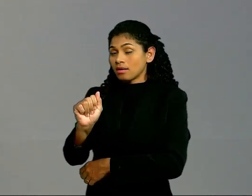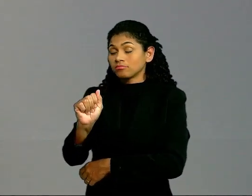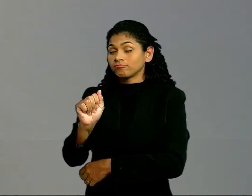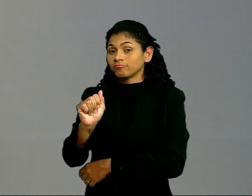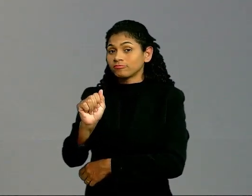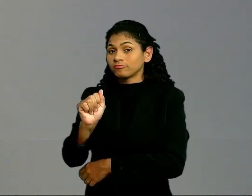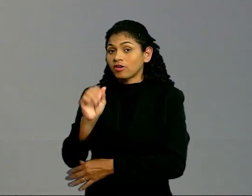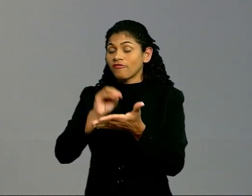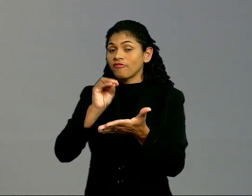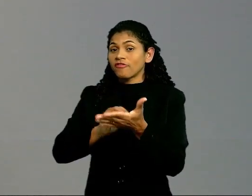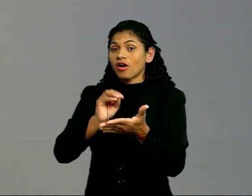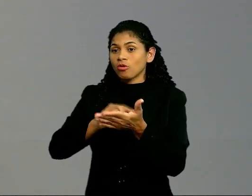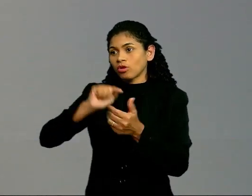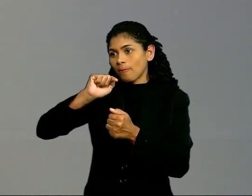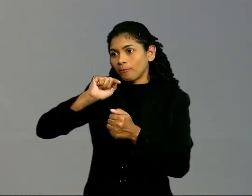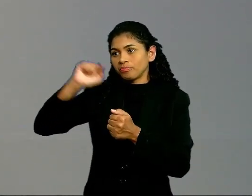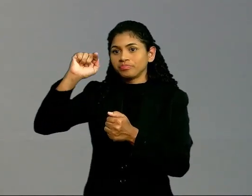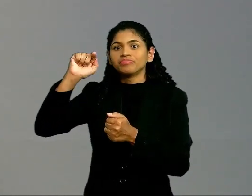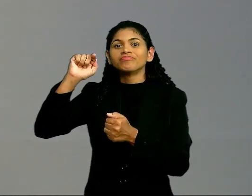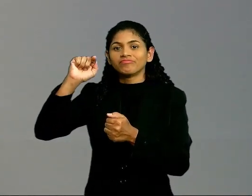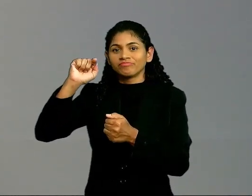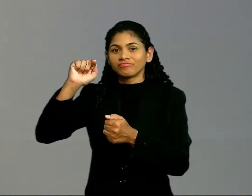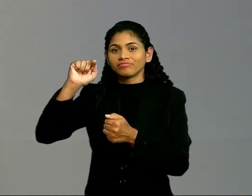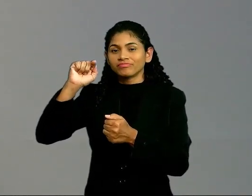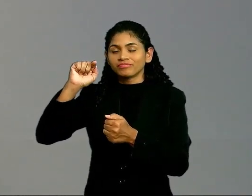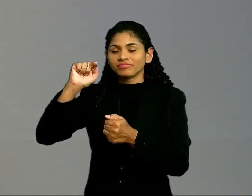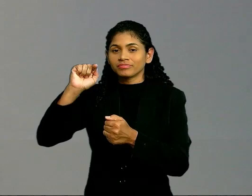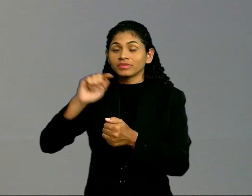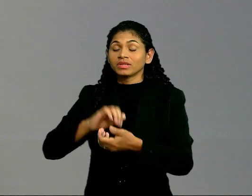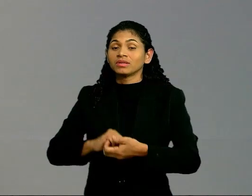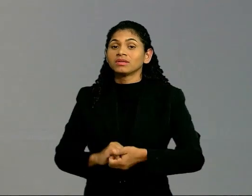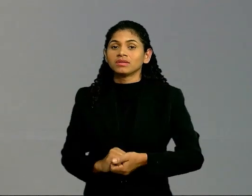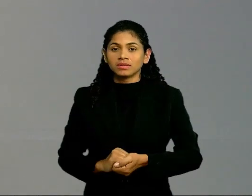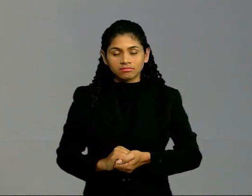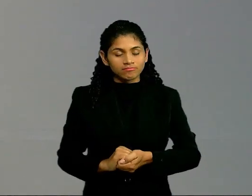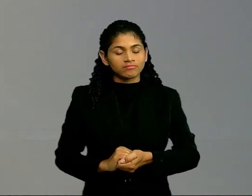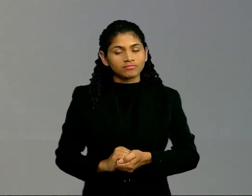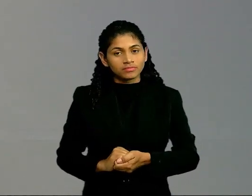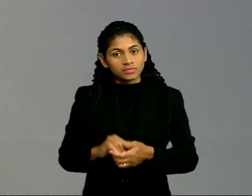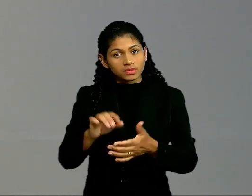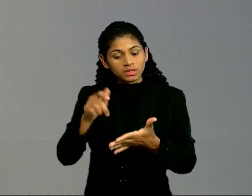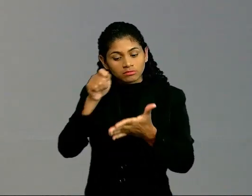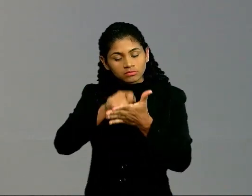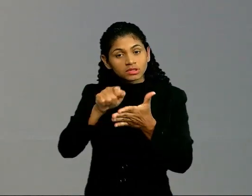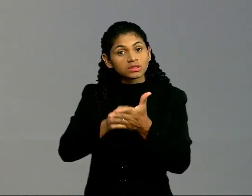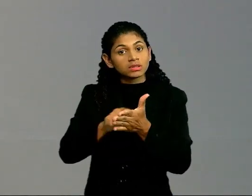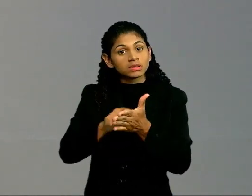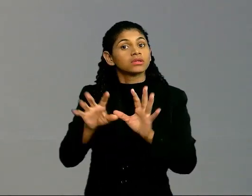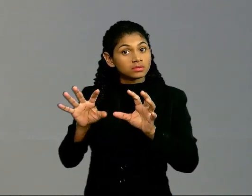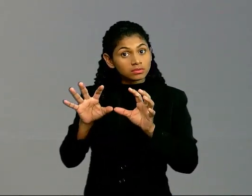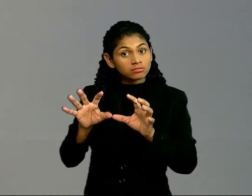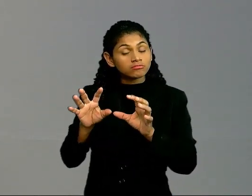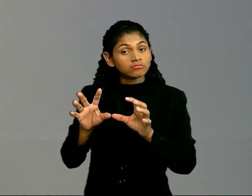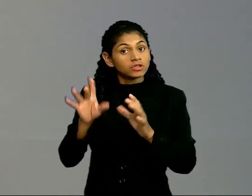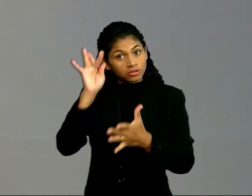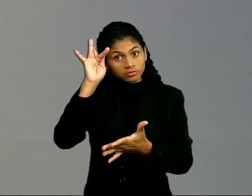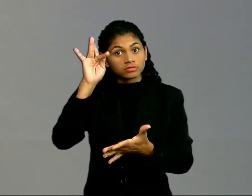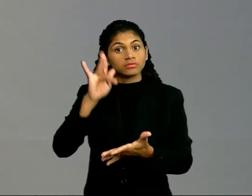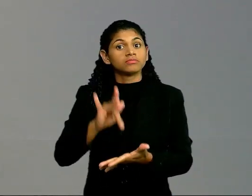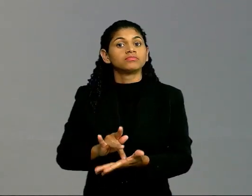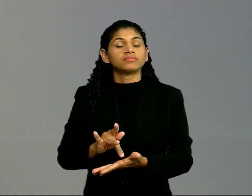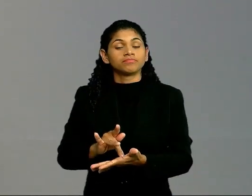uma palavra sem acento. Mas é isso mesmo, pessoal. Então aqui a gente observa que a palavra água deveria